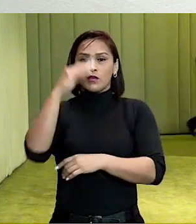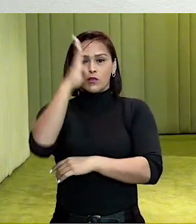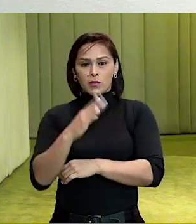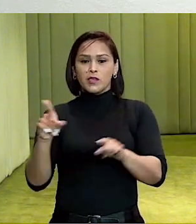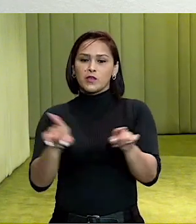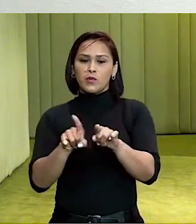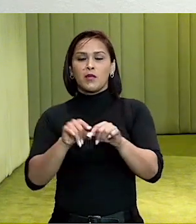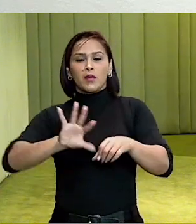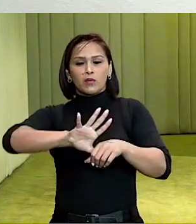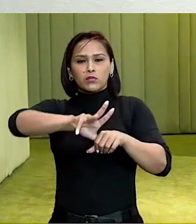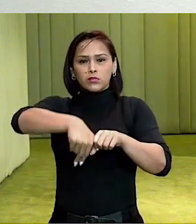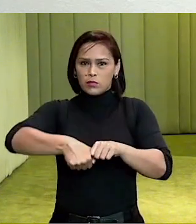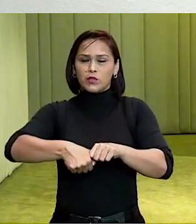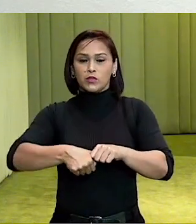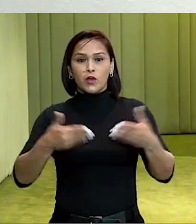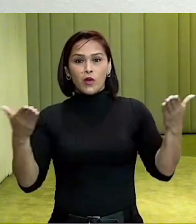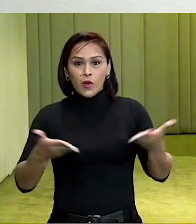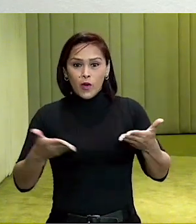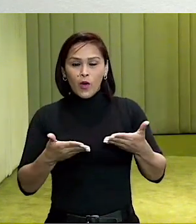do Mercosul, é hoje